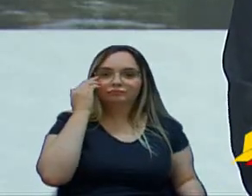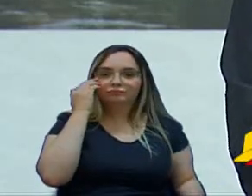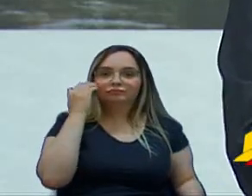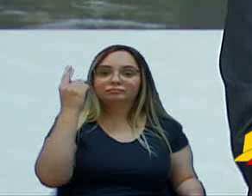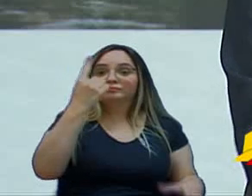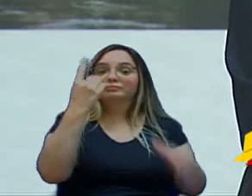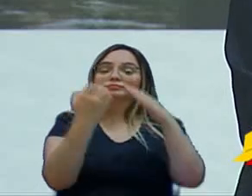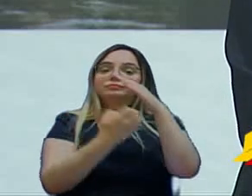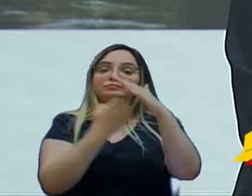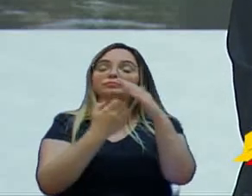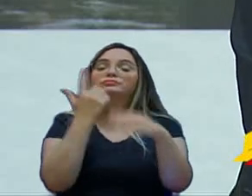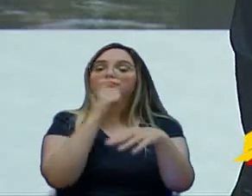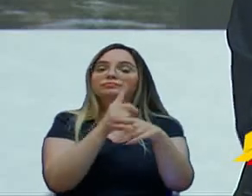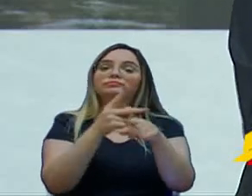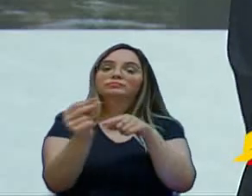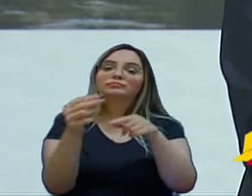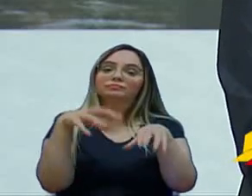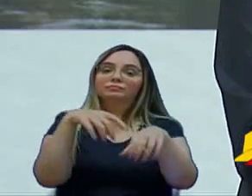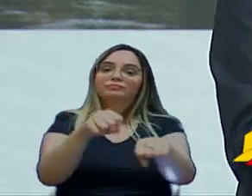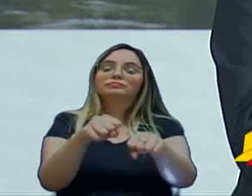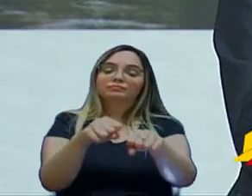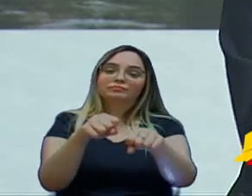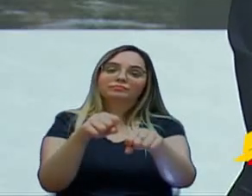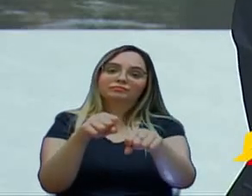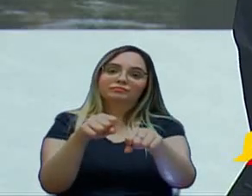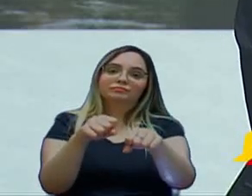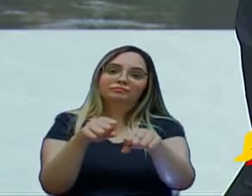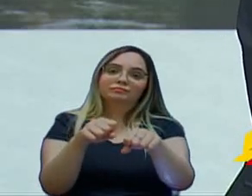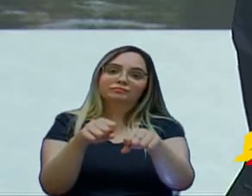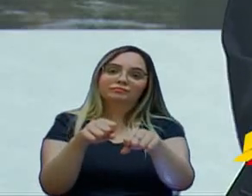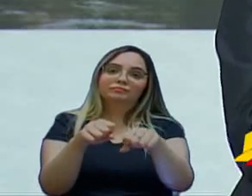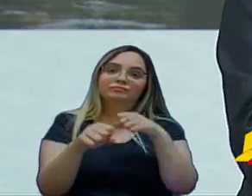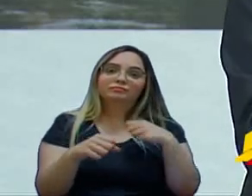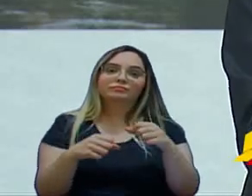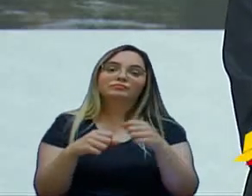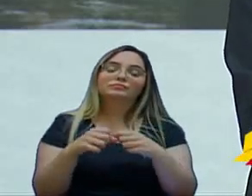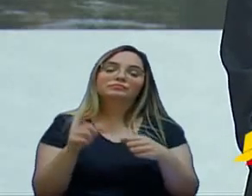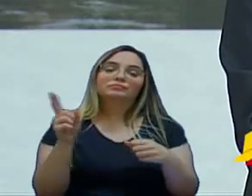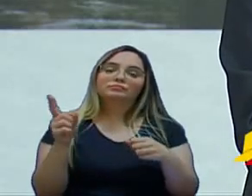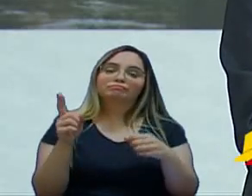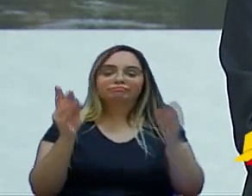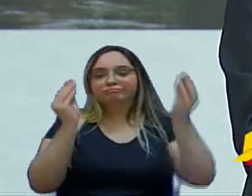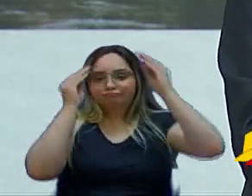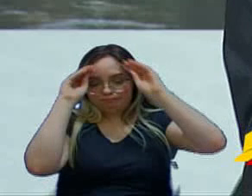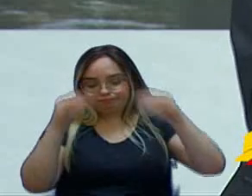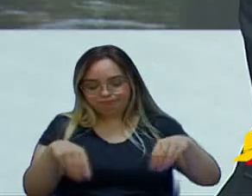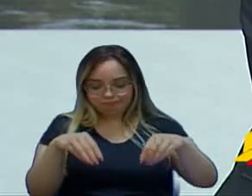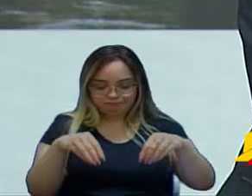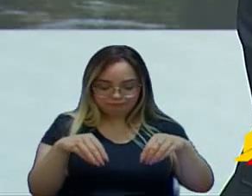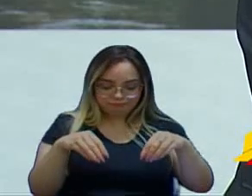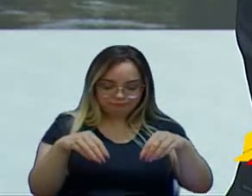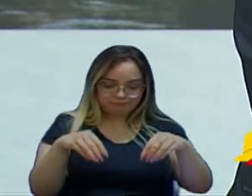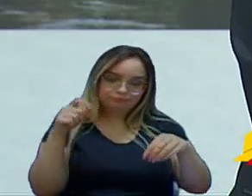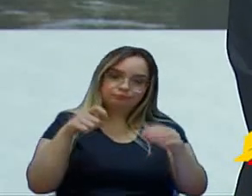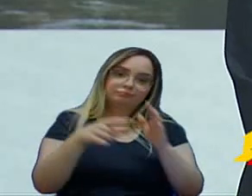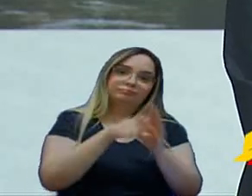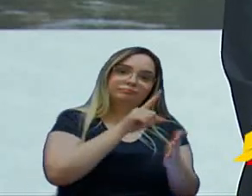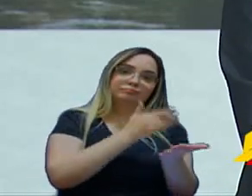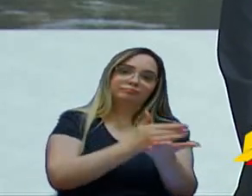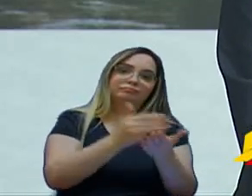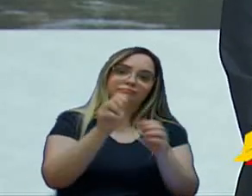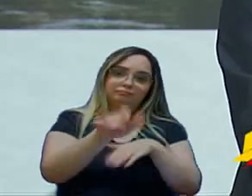empresa que venceu esse processo, que é processo legislação federal, ela declinou, que era para ter começado em